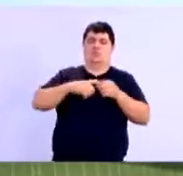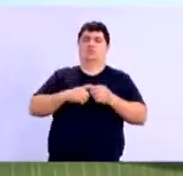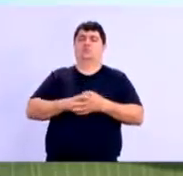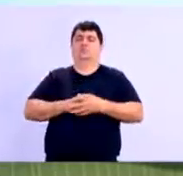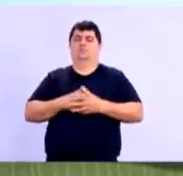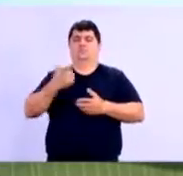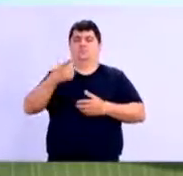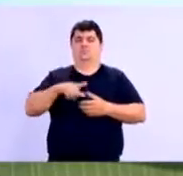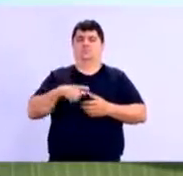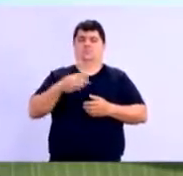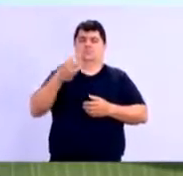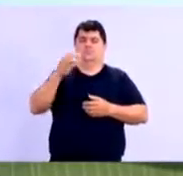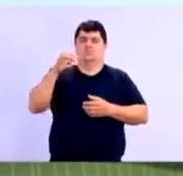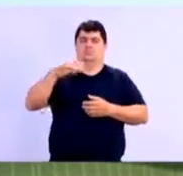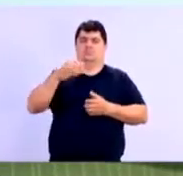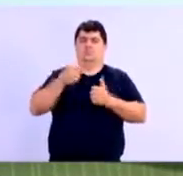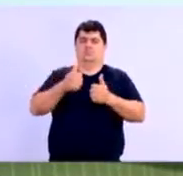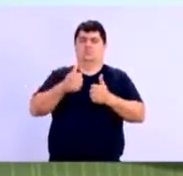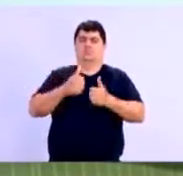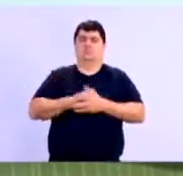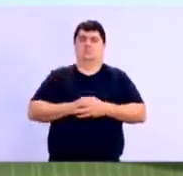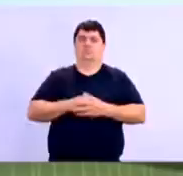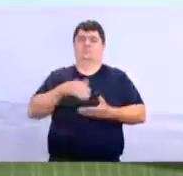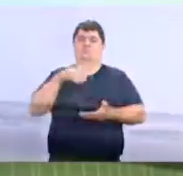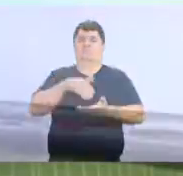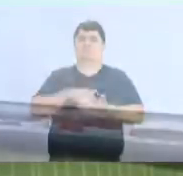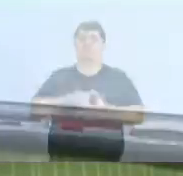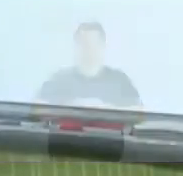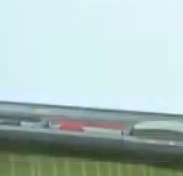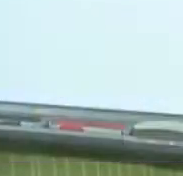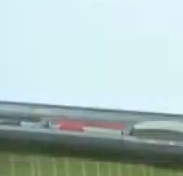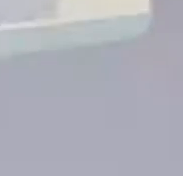em seguida com 30 minutos para corrigir. Ok? Até lá.